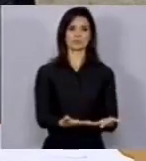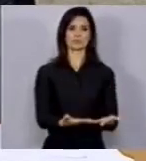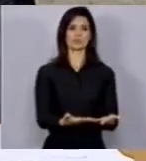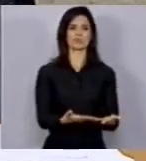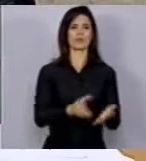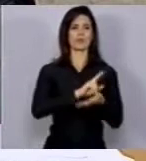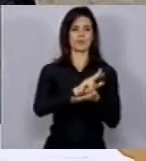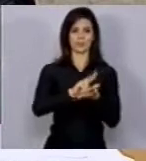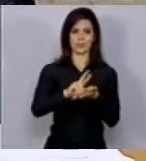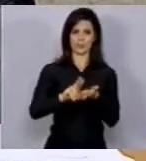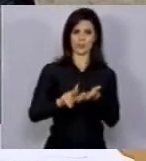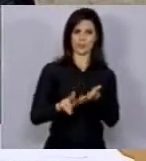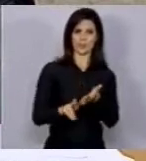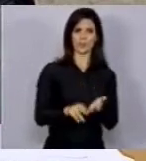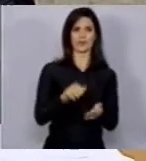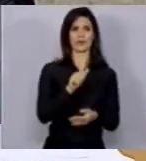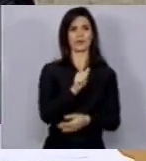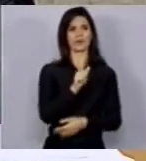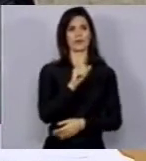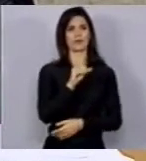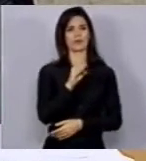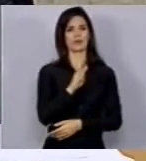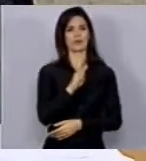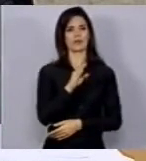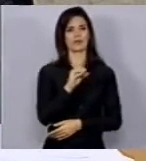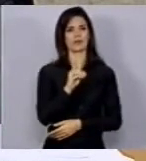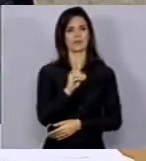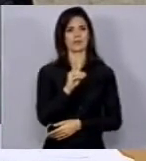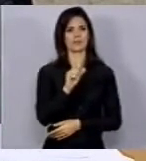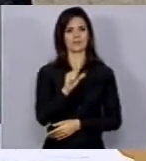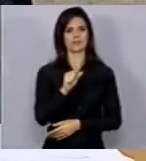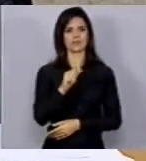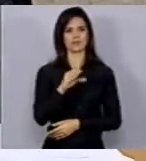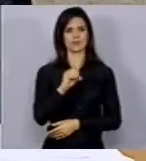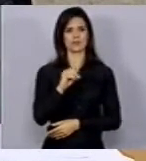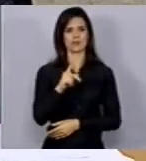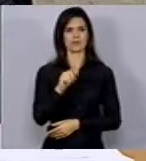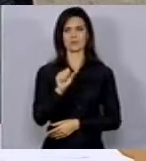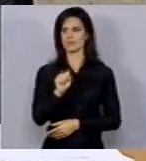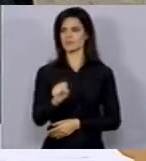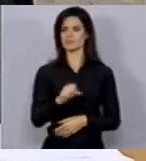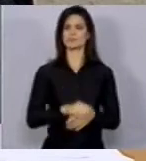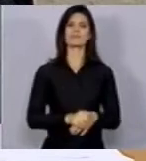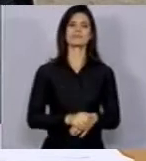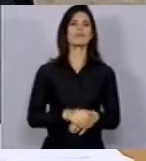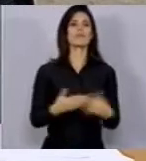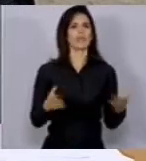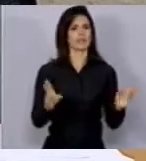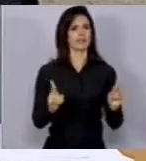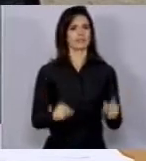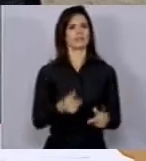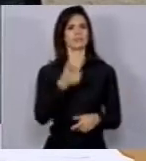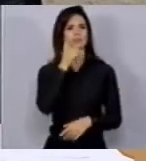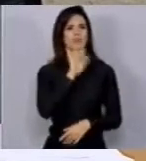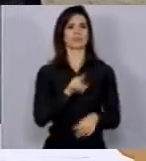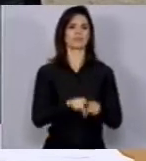o restabelecimento do habeas corpus, hoje, inexplicavelmente questionado em seu alcance, o